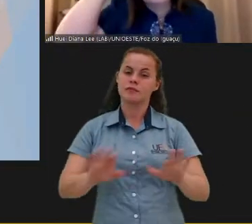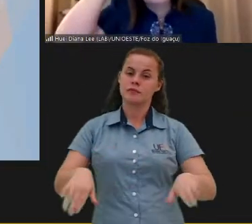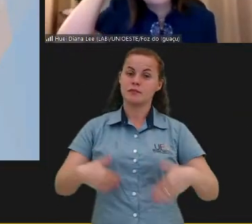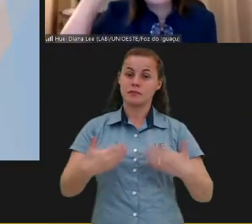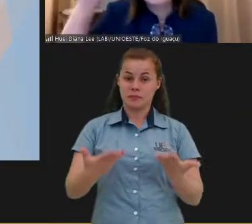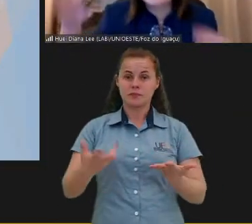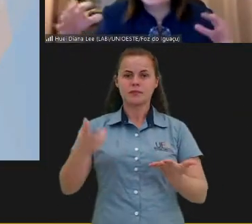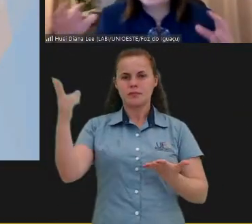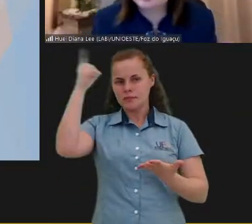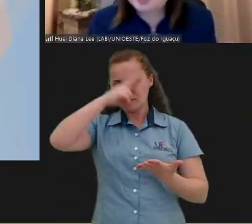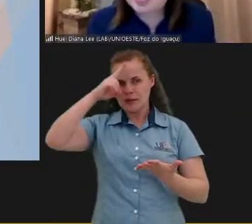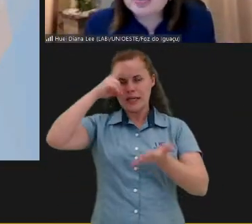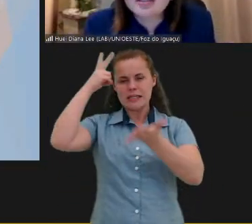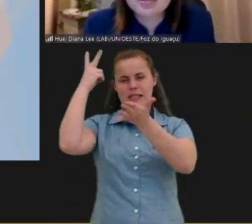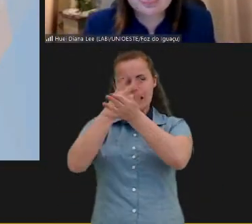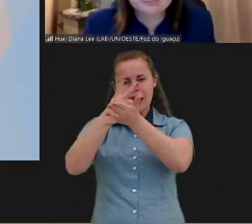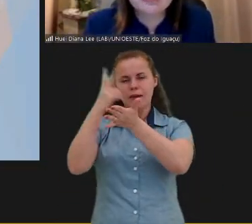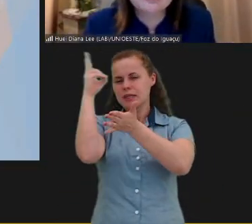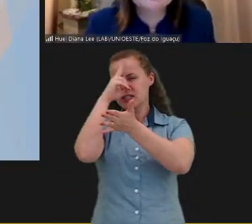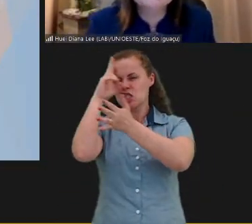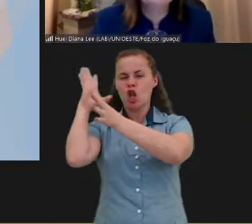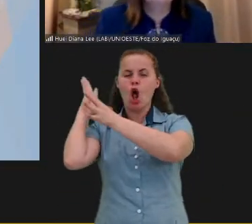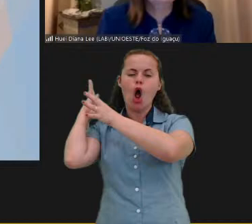se lembram que sempre que tem história